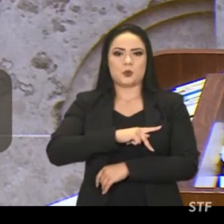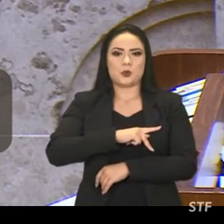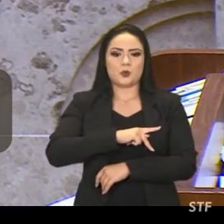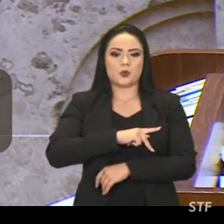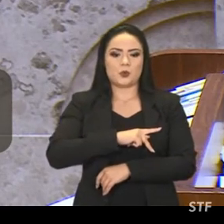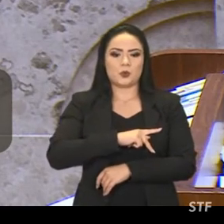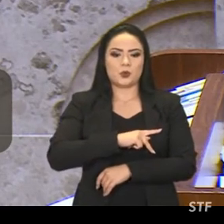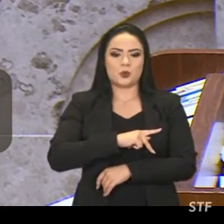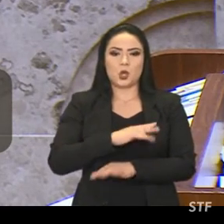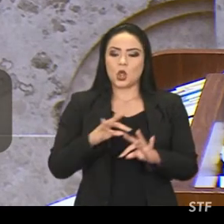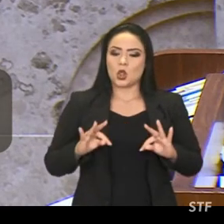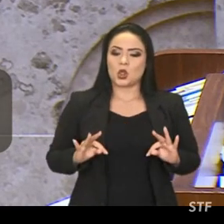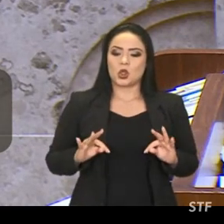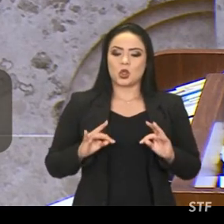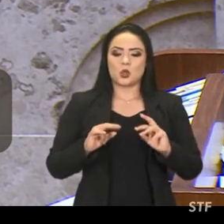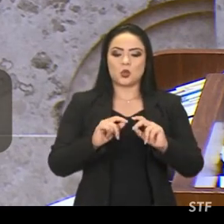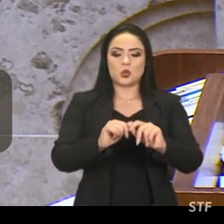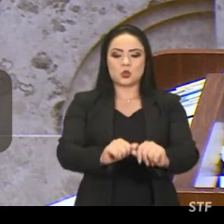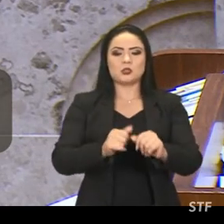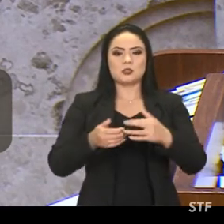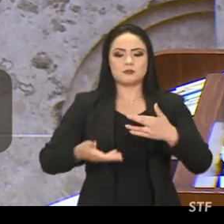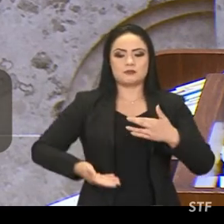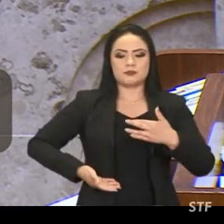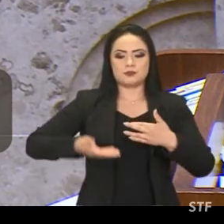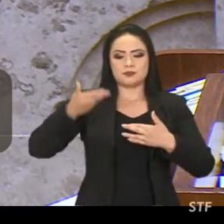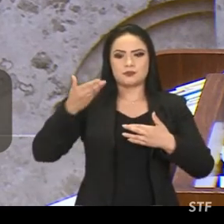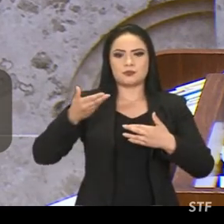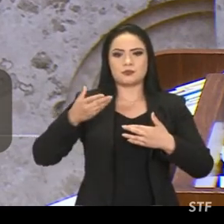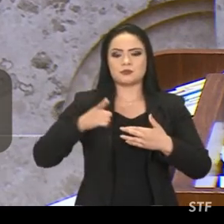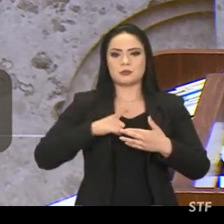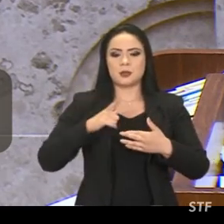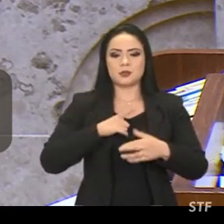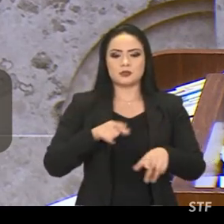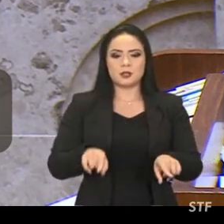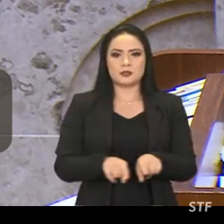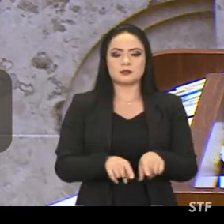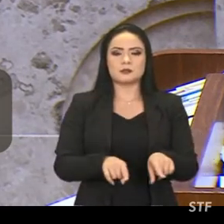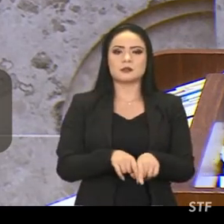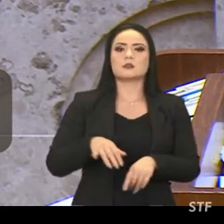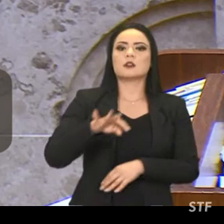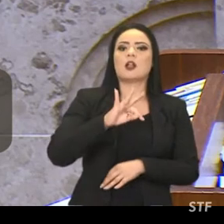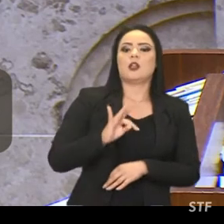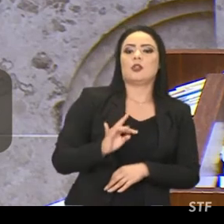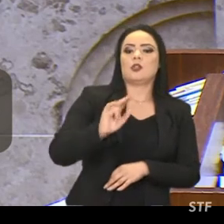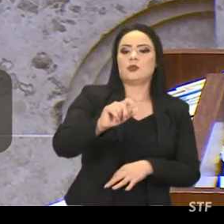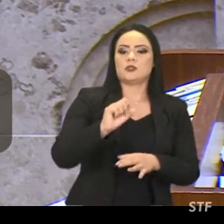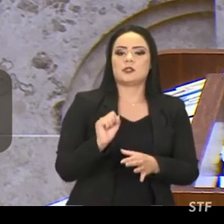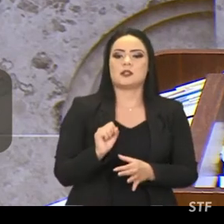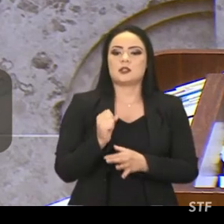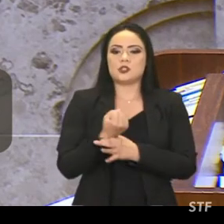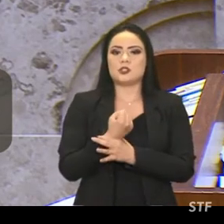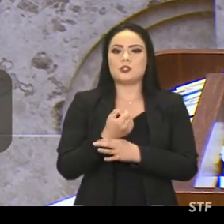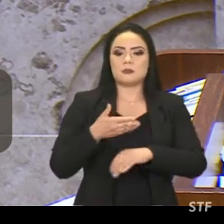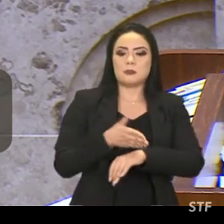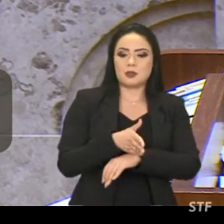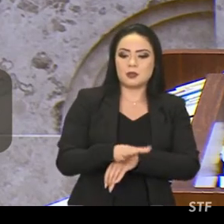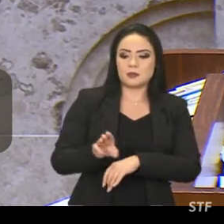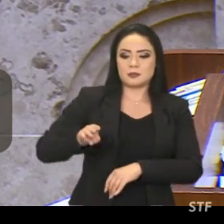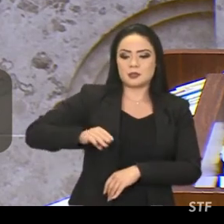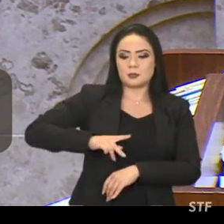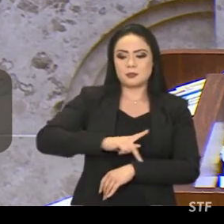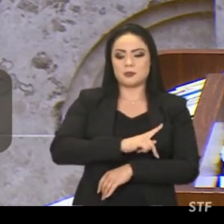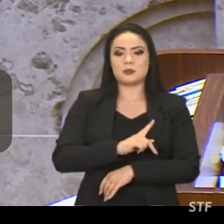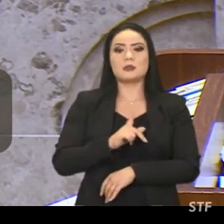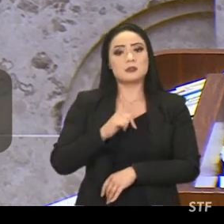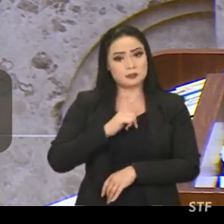deter todas as prerrogativas, todas as vedações, todas as garantias de membro do Ministério Público para que possa